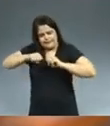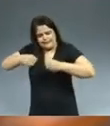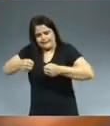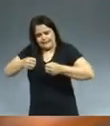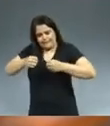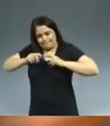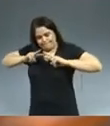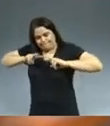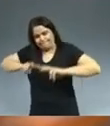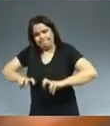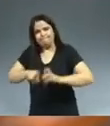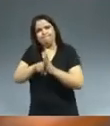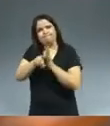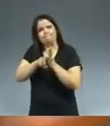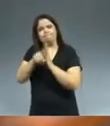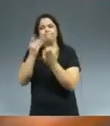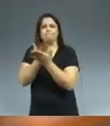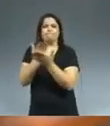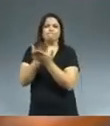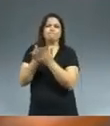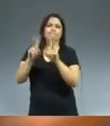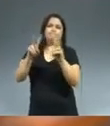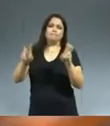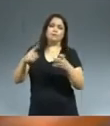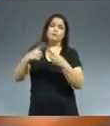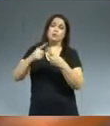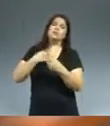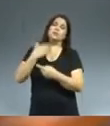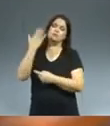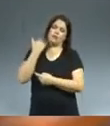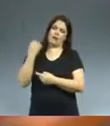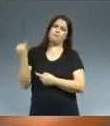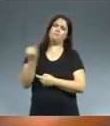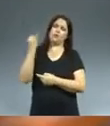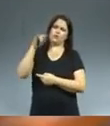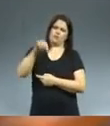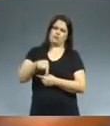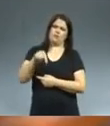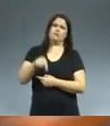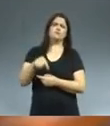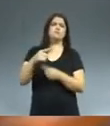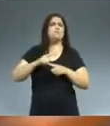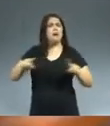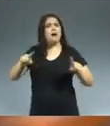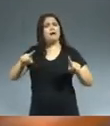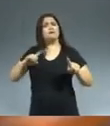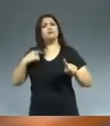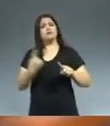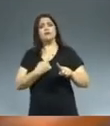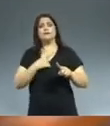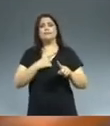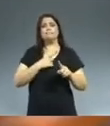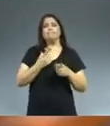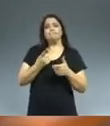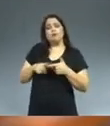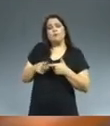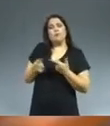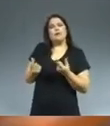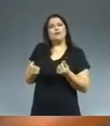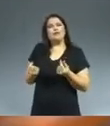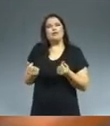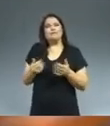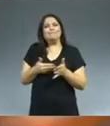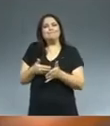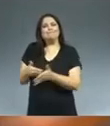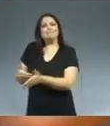debruçada nesse tema porque é assim como nós sabemos da importância que ela tem é por outro lado nós temos a restrição orçamentária